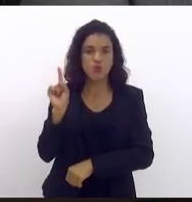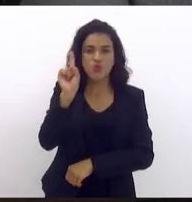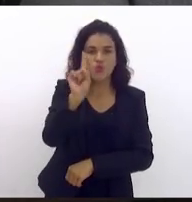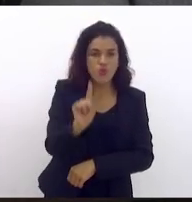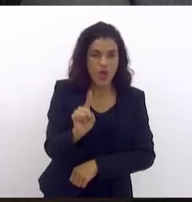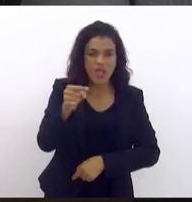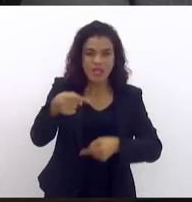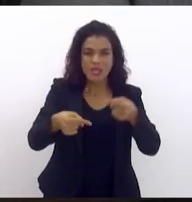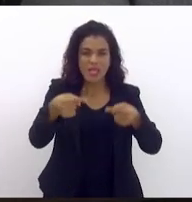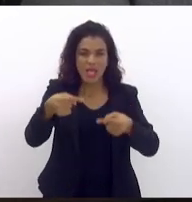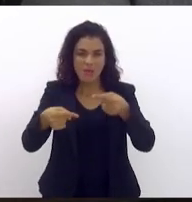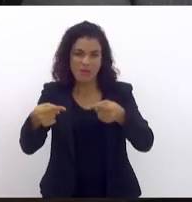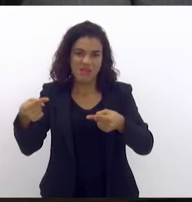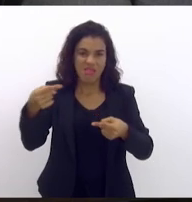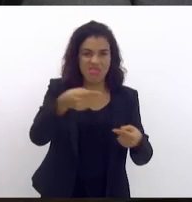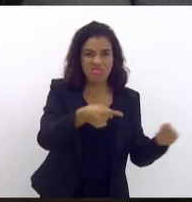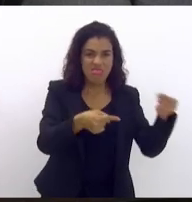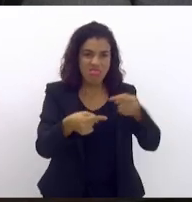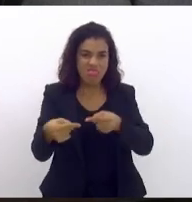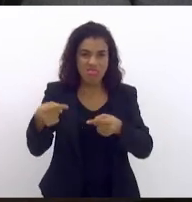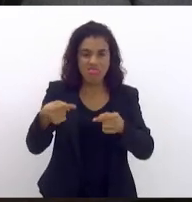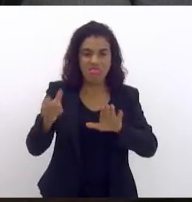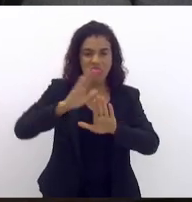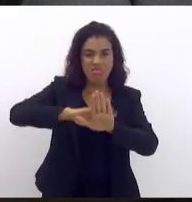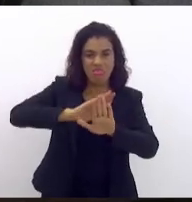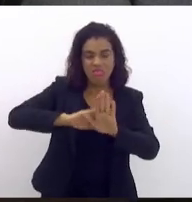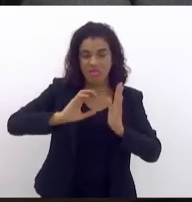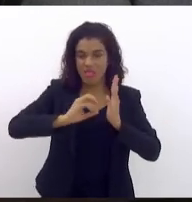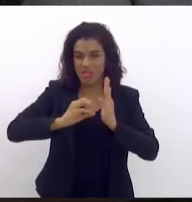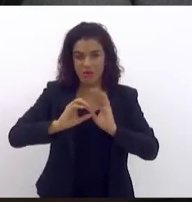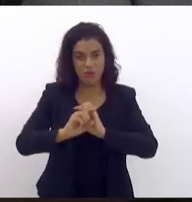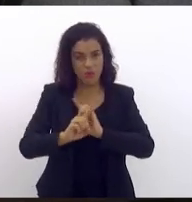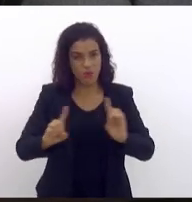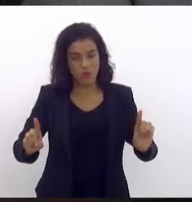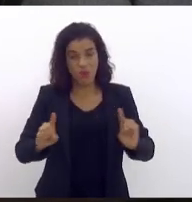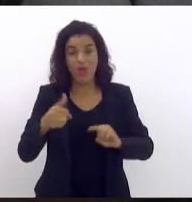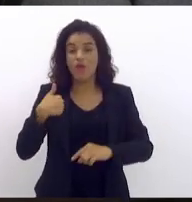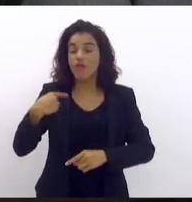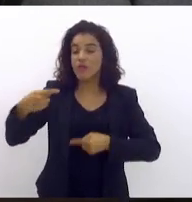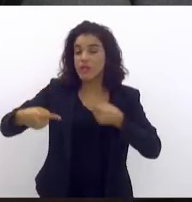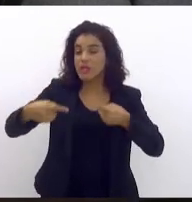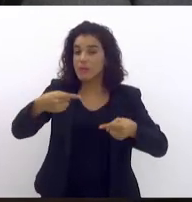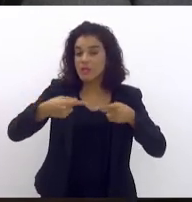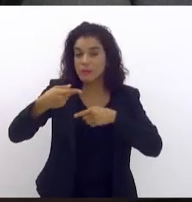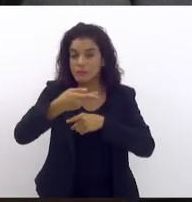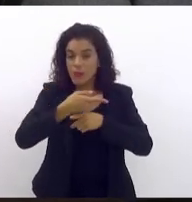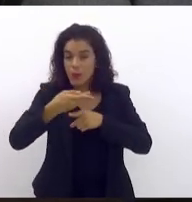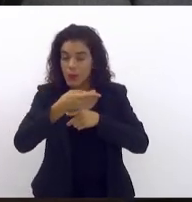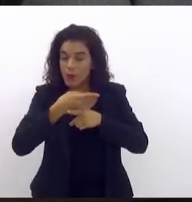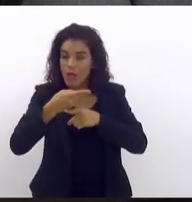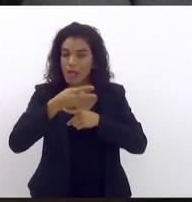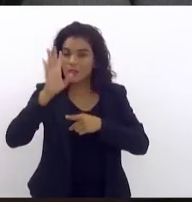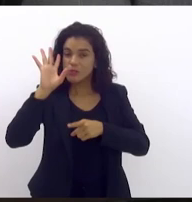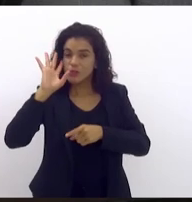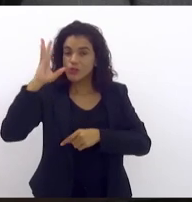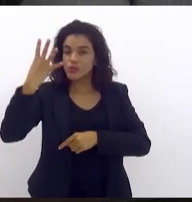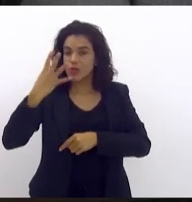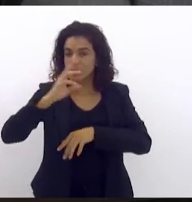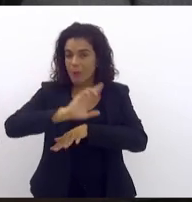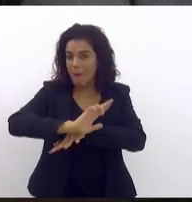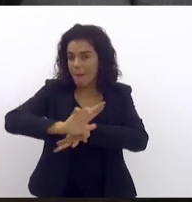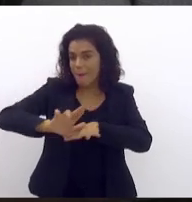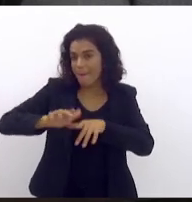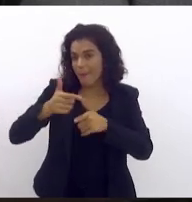variadas divergências e convergências ideológicas partidárias eu vim aqui debater e buscar as soluções pros mais variados